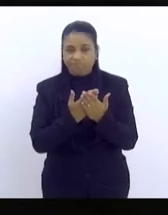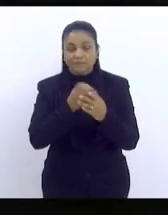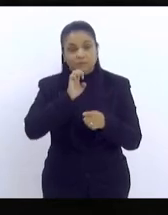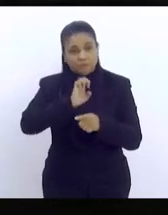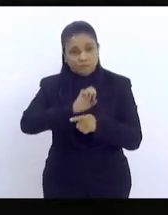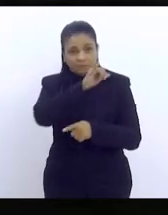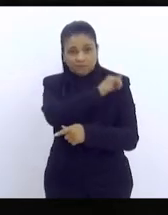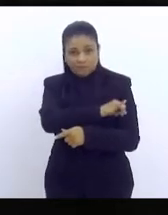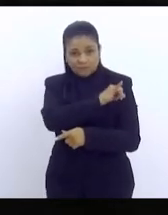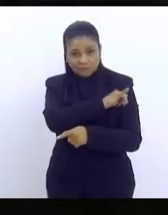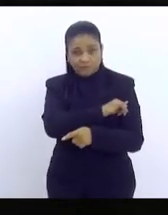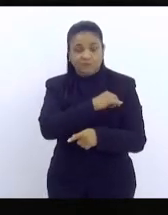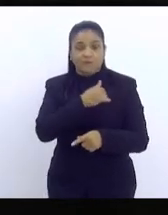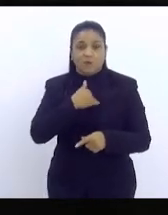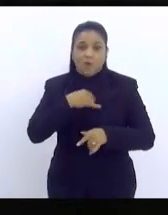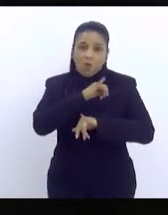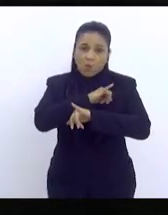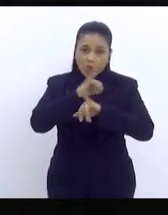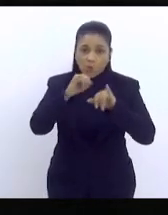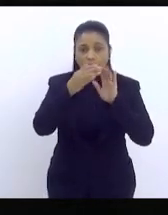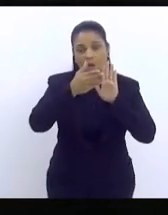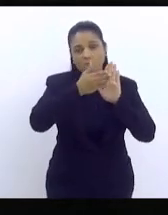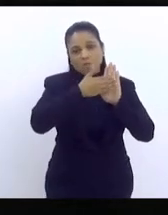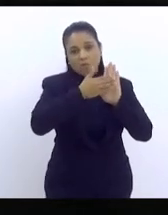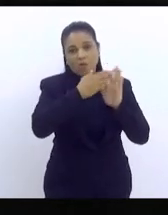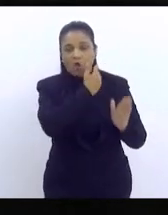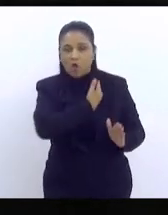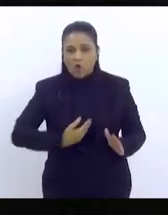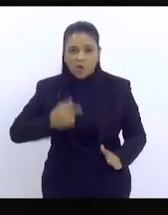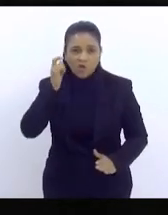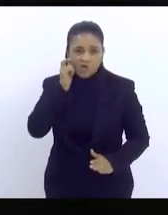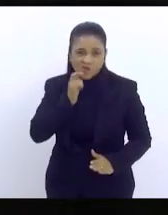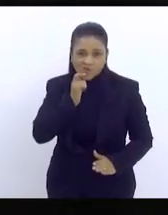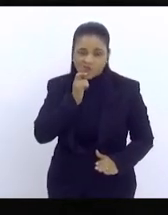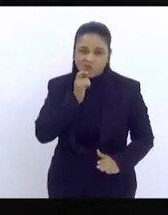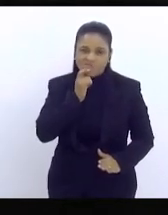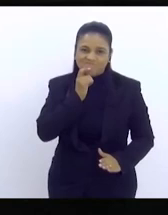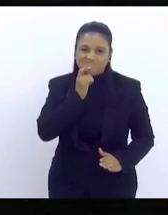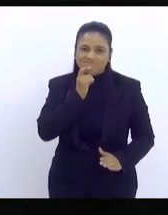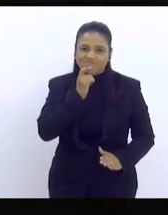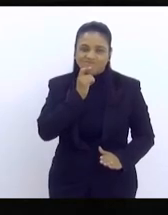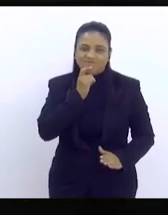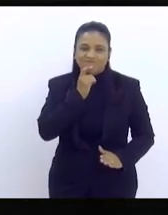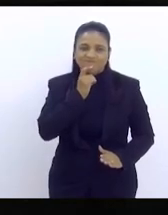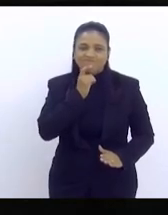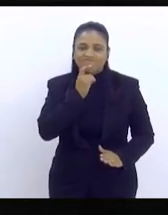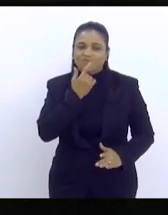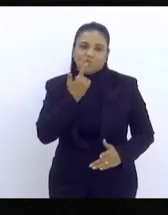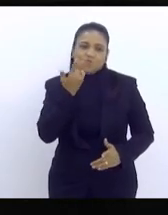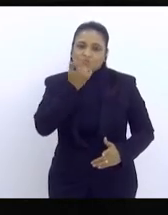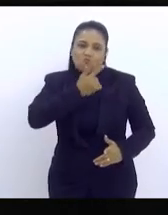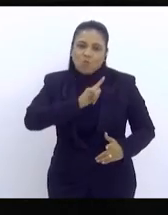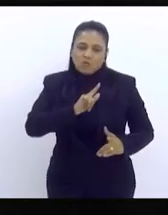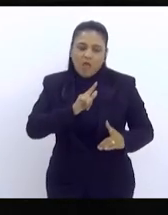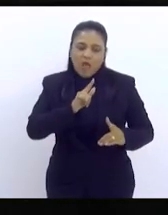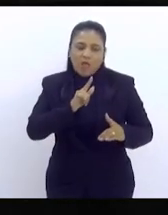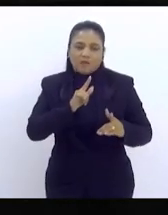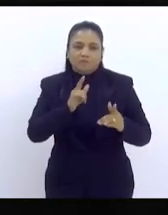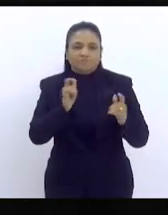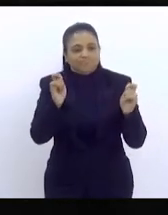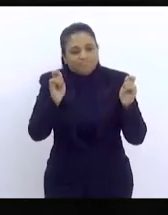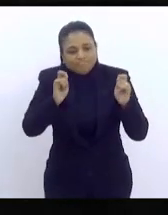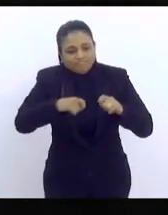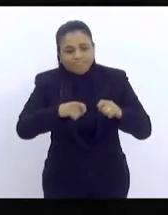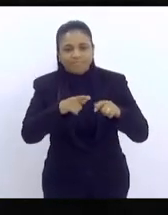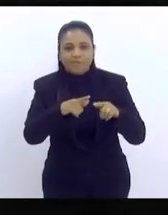Estado do Rio de Janeiro e dizer que a proposta do governador longe de ser algo que atenda as nossas necessidades enquanto